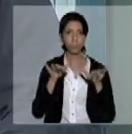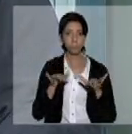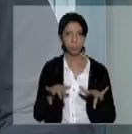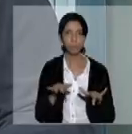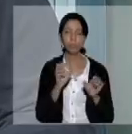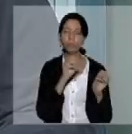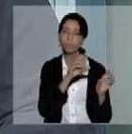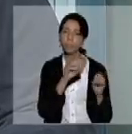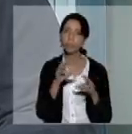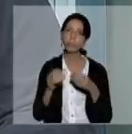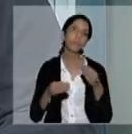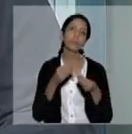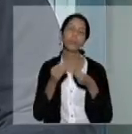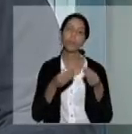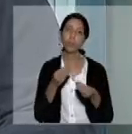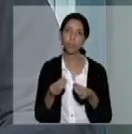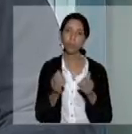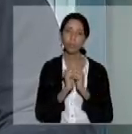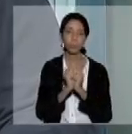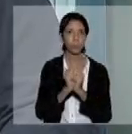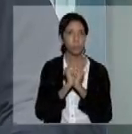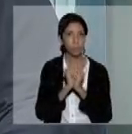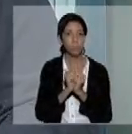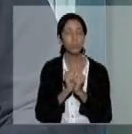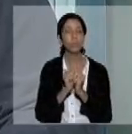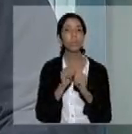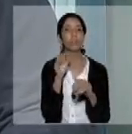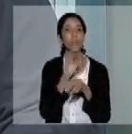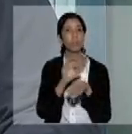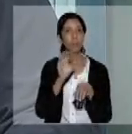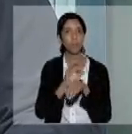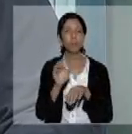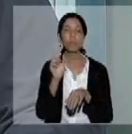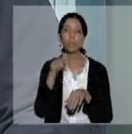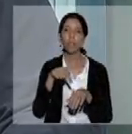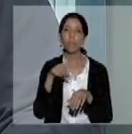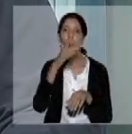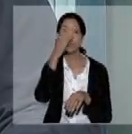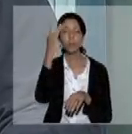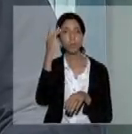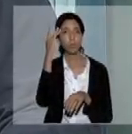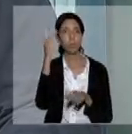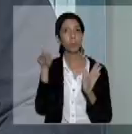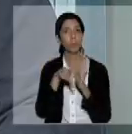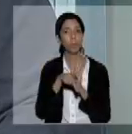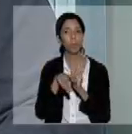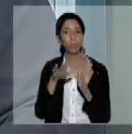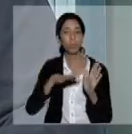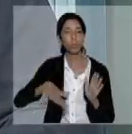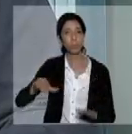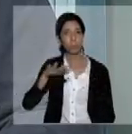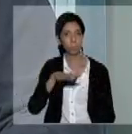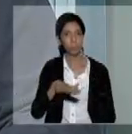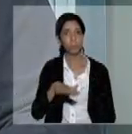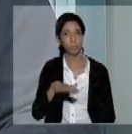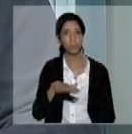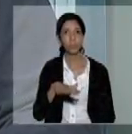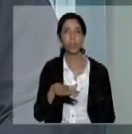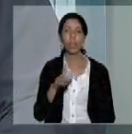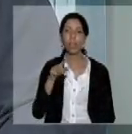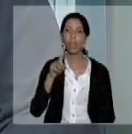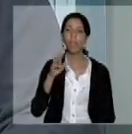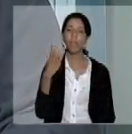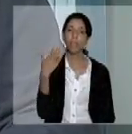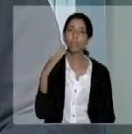curso oferecido na modalidade concomitante e subsequente, e esse curso atende uma população local, ou seja, ele atende ali